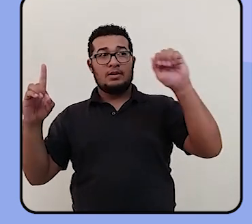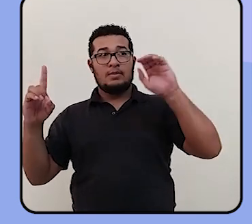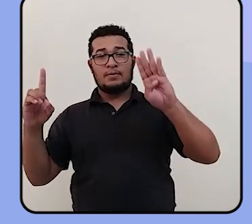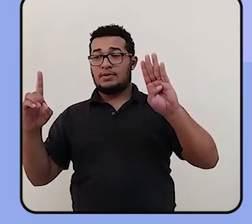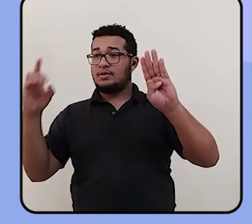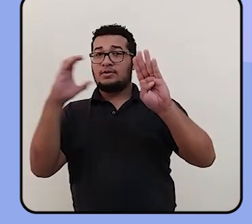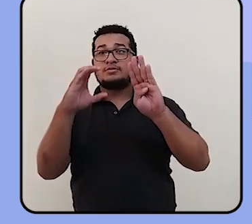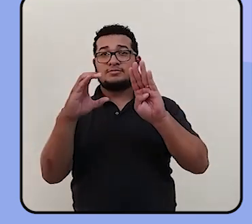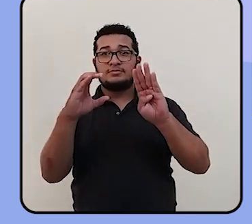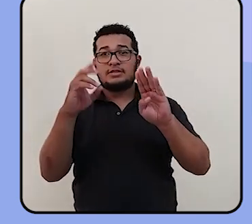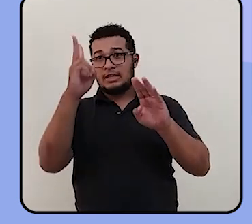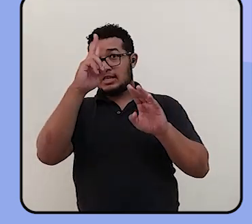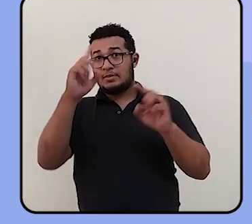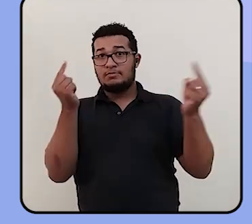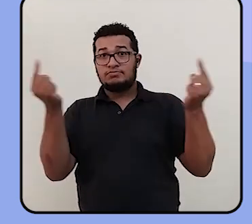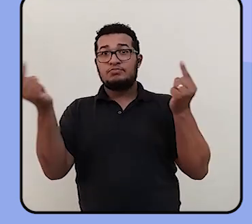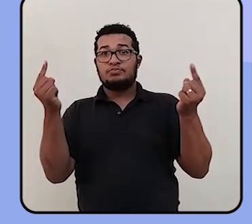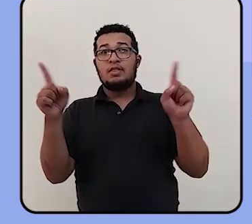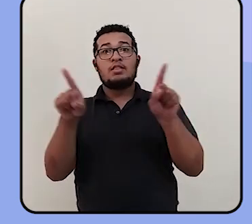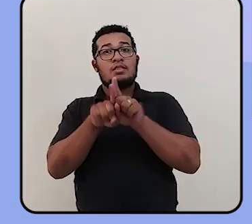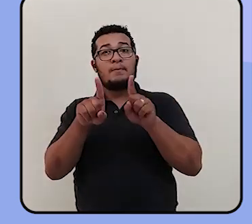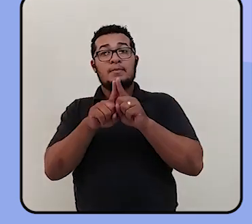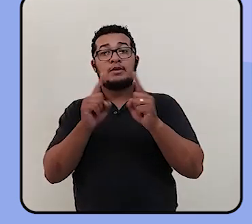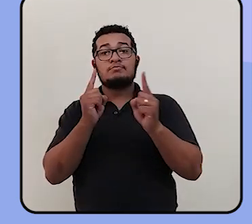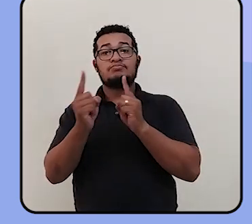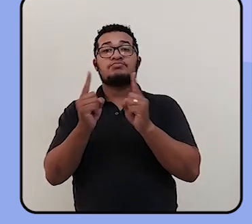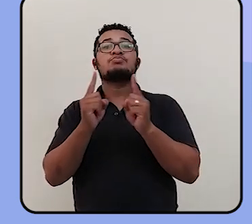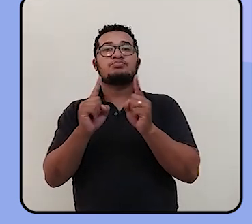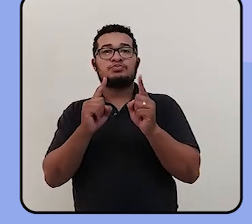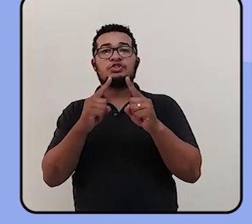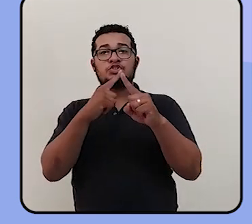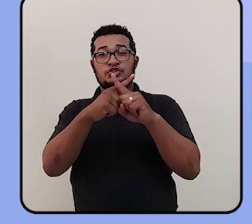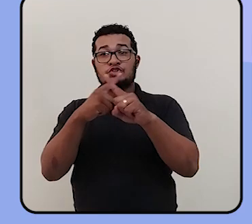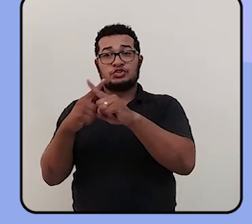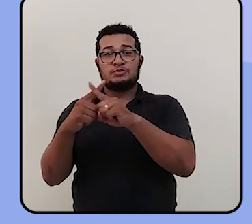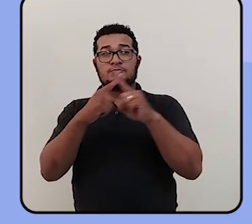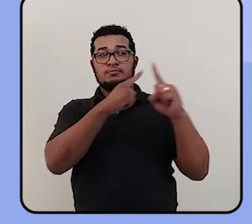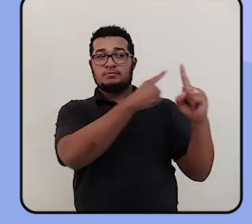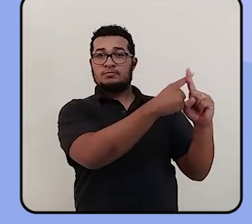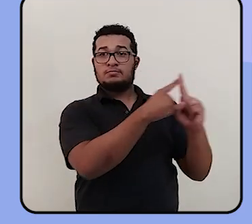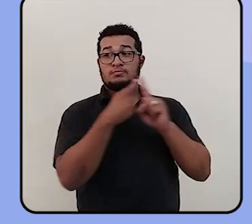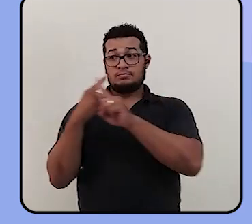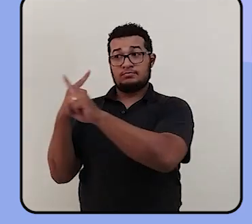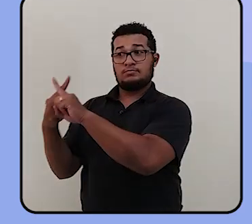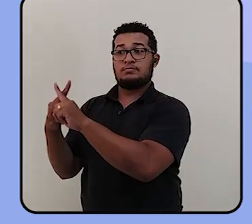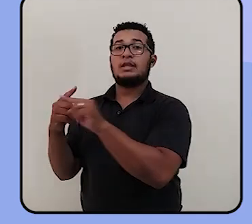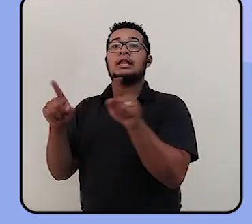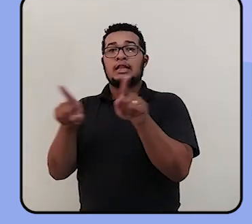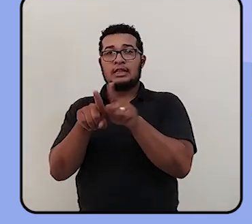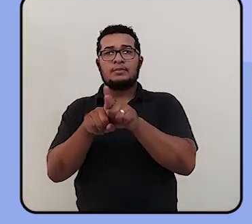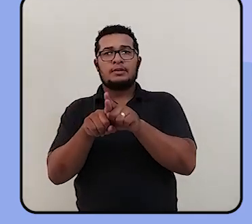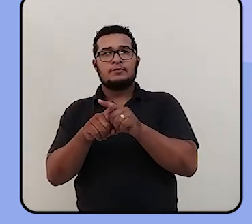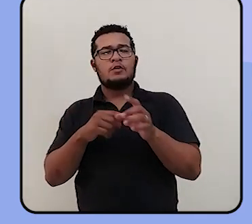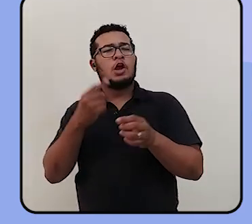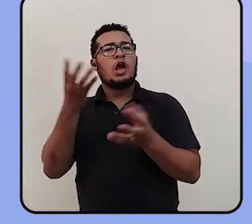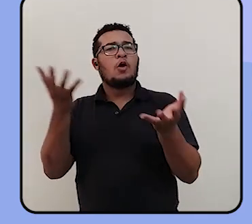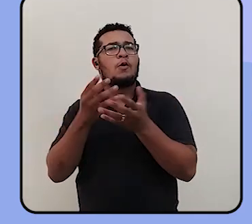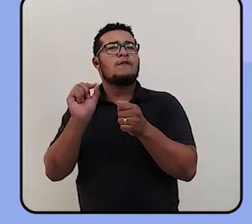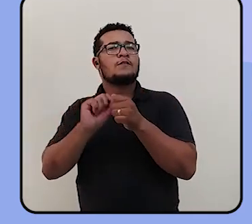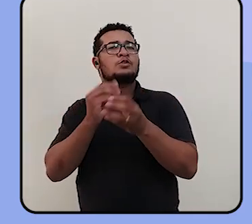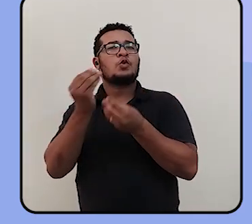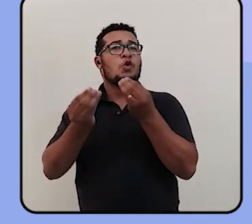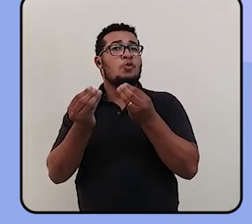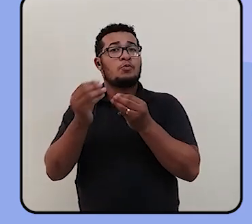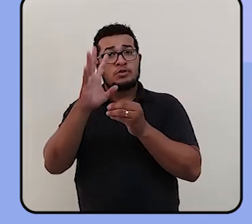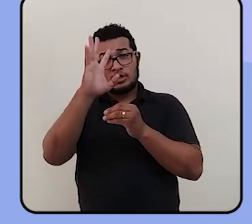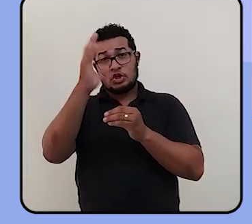63, 25 e 200. E multiplicar os meios, x vezes 30, 30x.